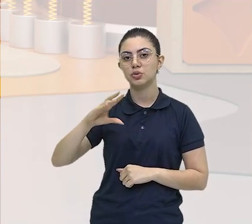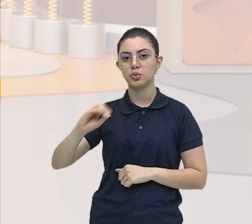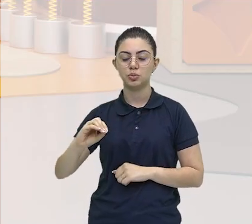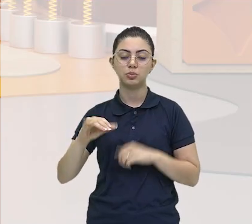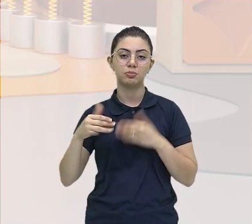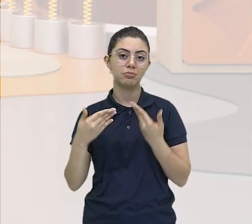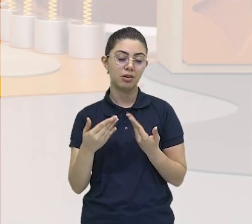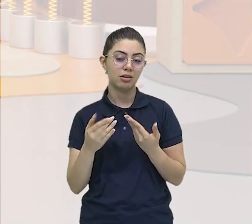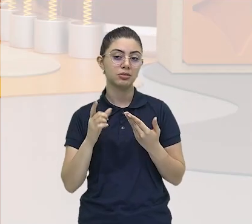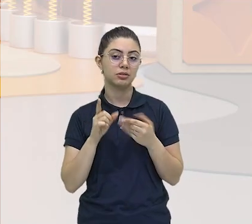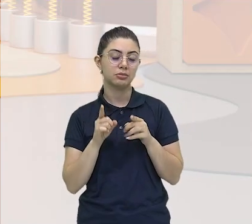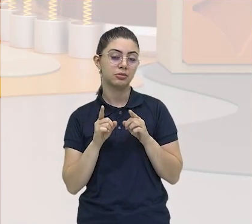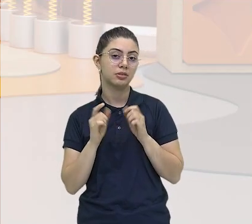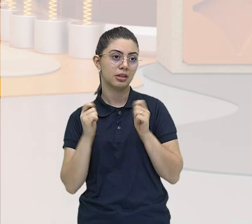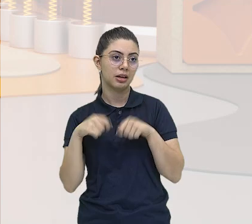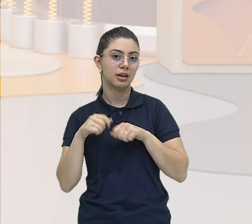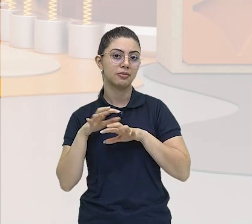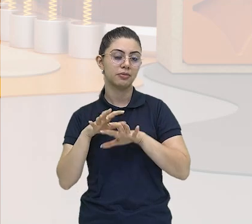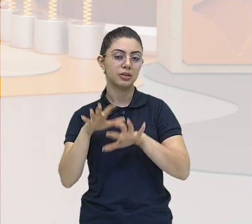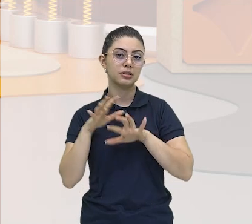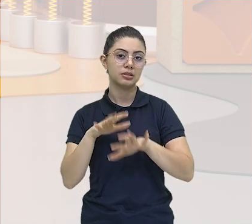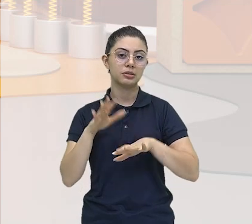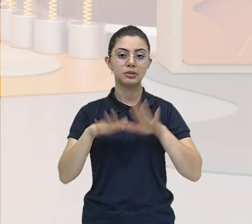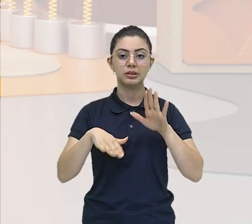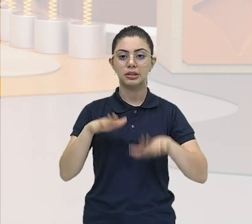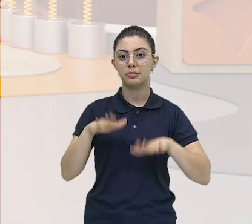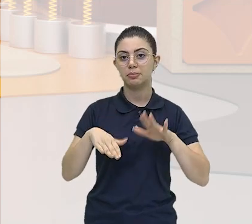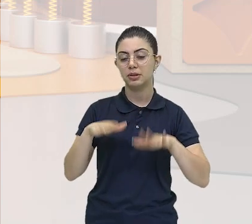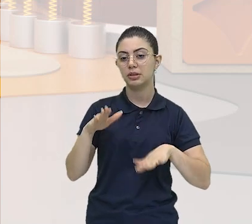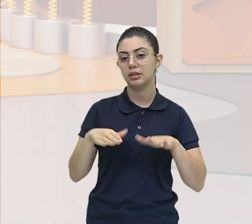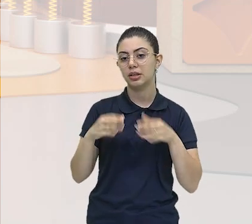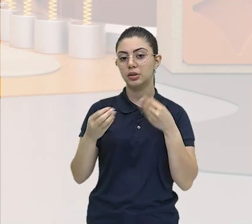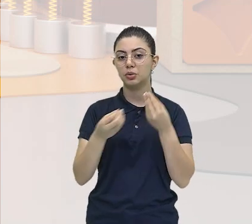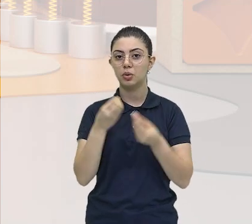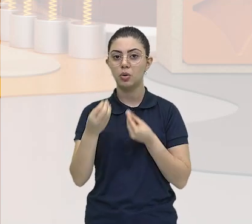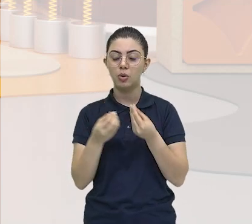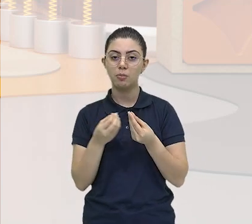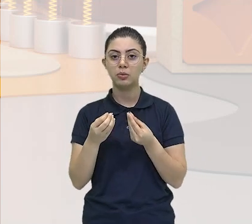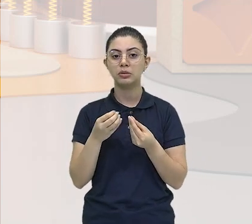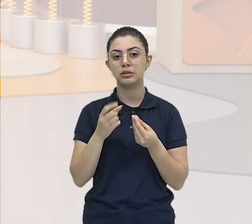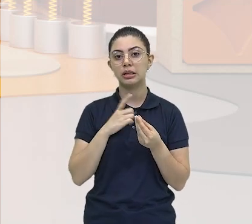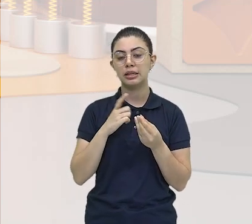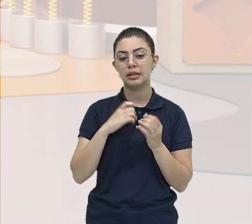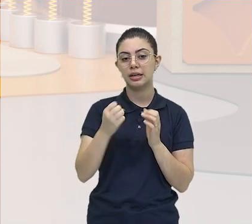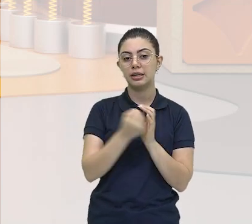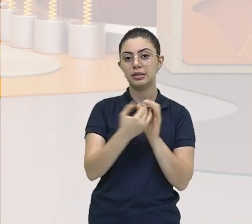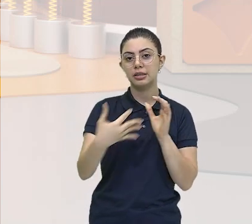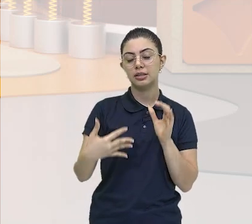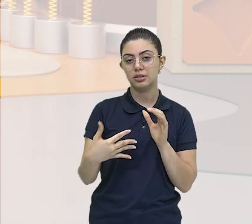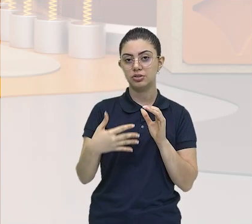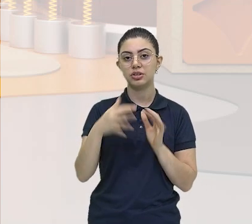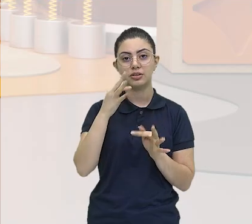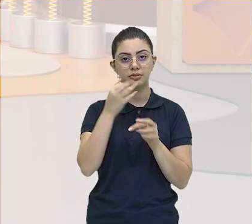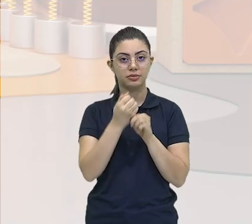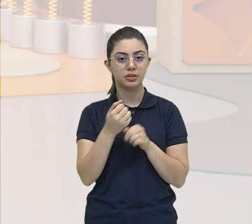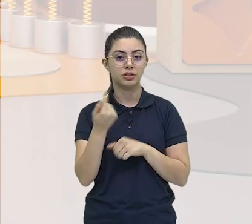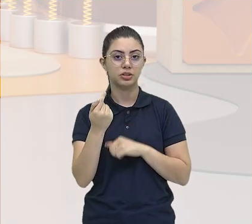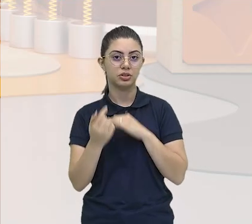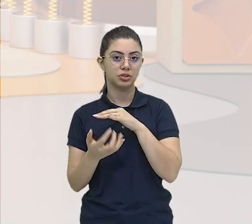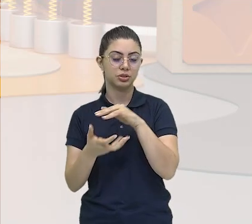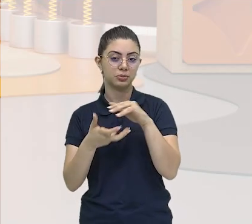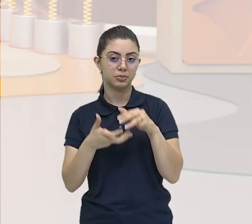ser influenciados de acordo com as condições físicas e geográficas de cada lugar. Nisso nós determinamos